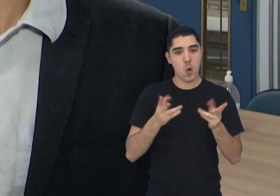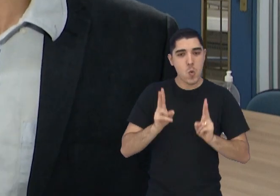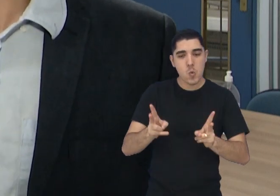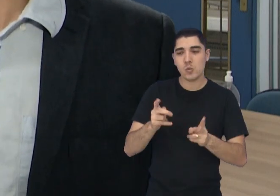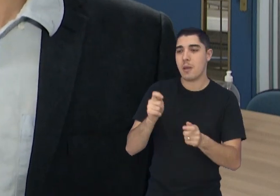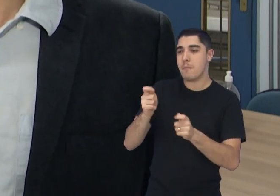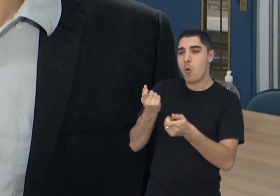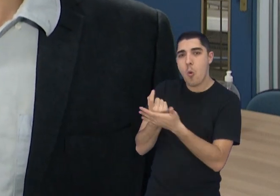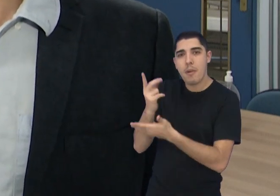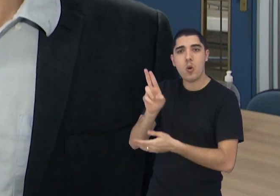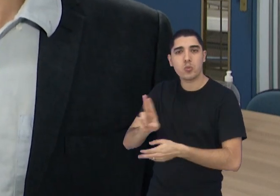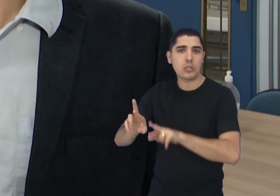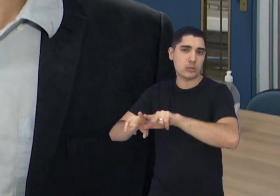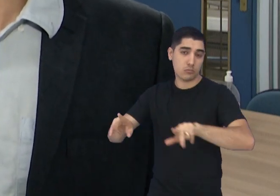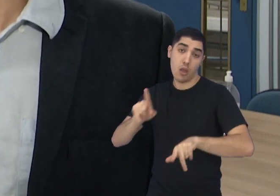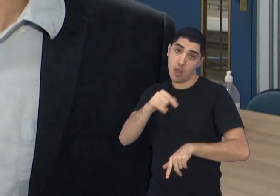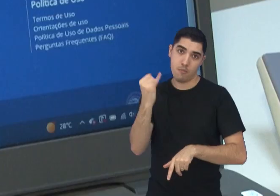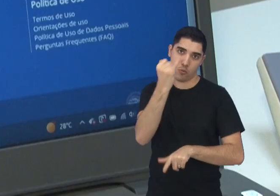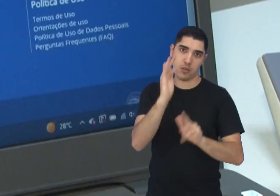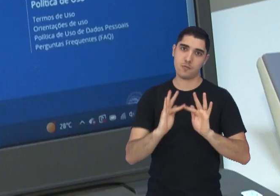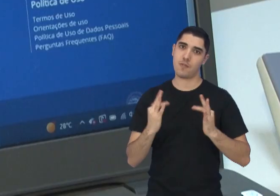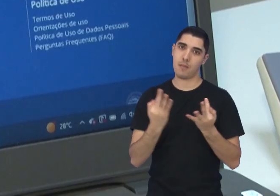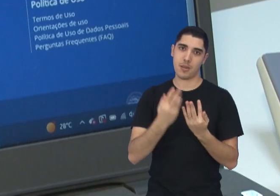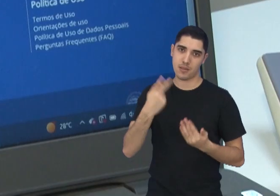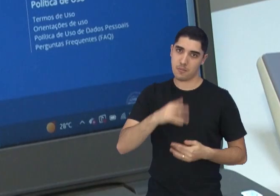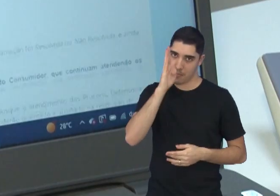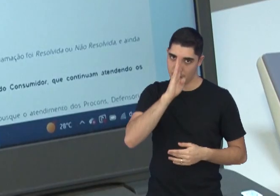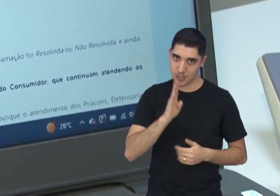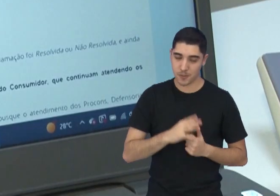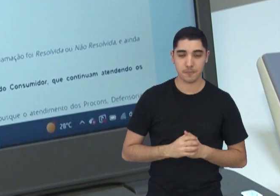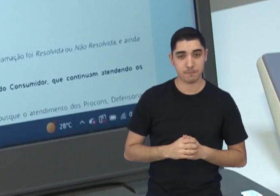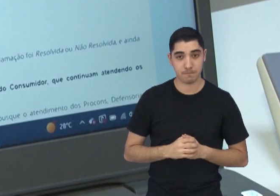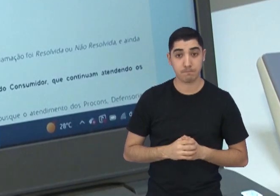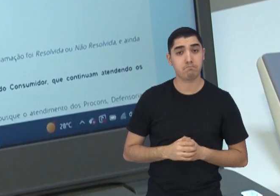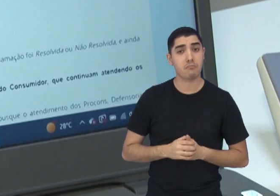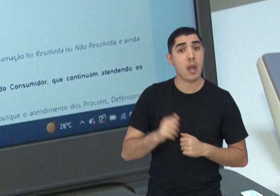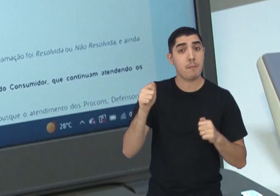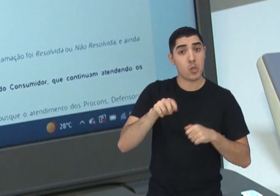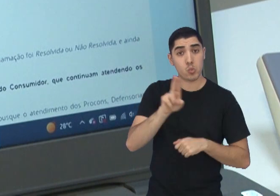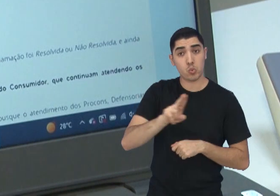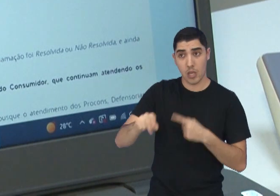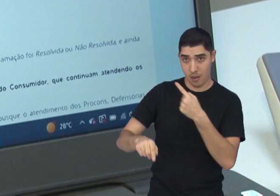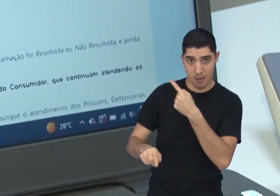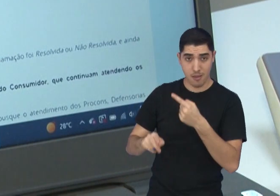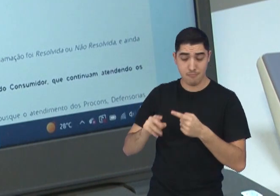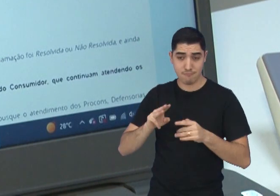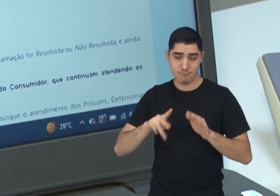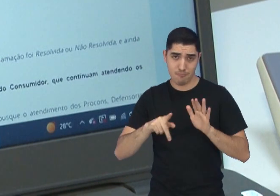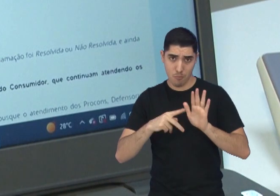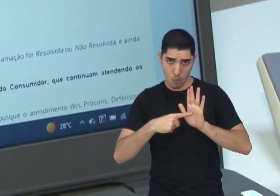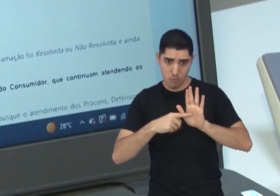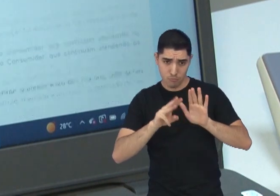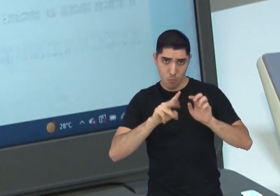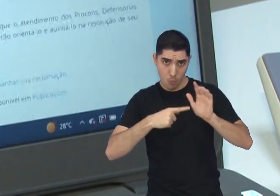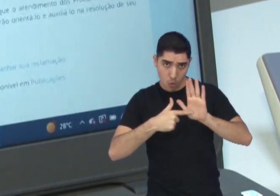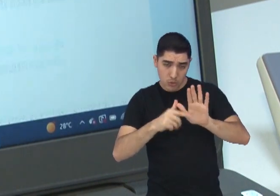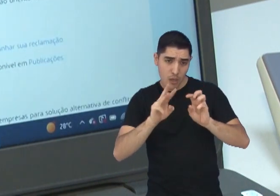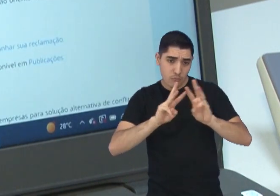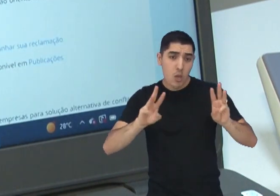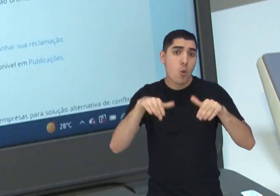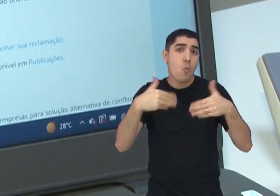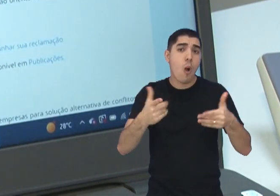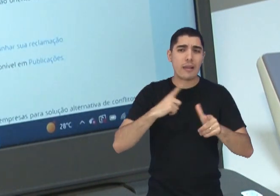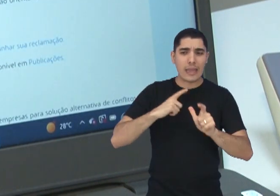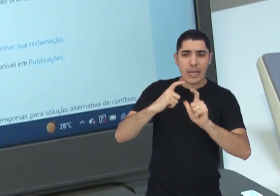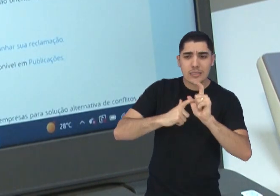consumir, que é super importante para as famílias brasileiras, né? Também é possível usar a página do mutirão para consultar quais dívidas estão em